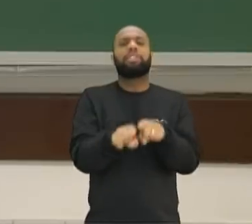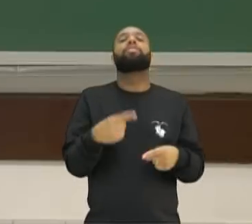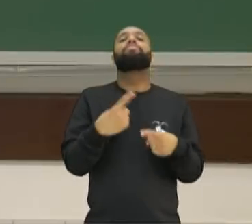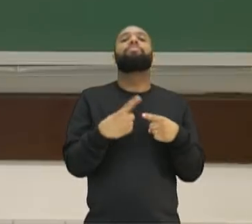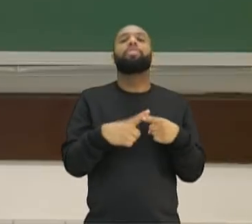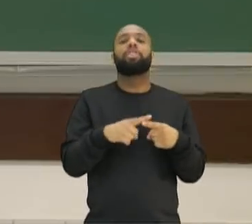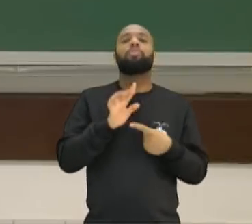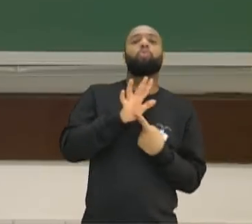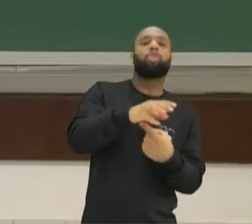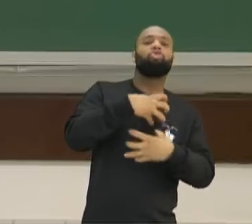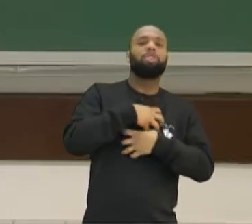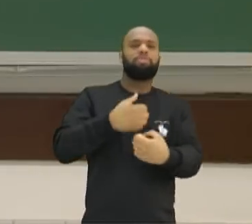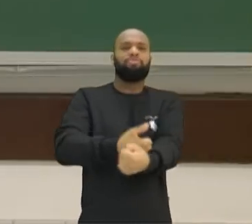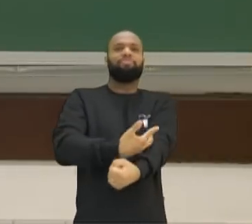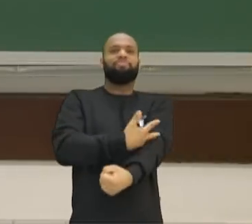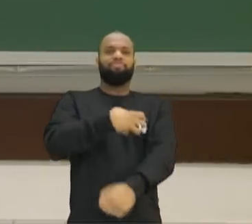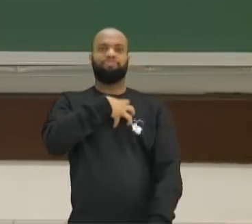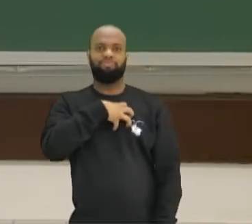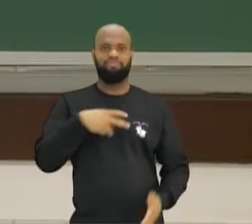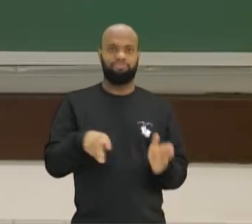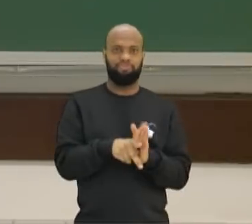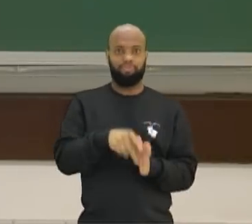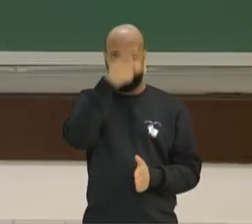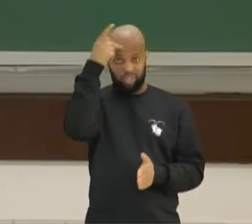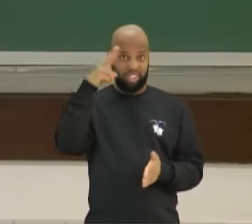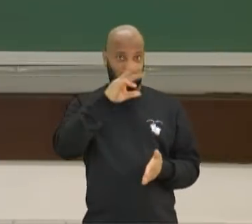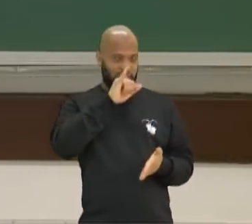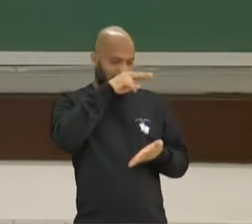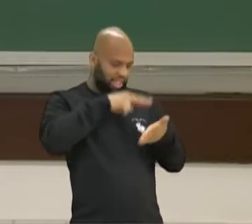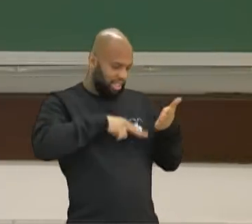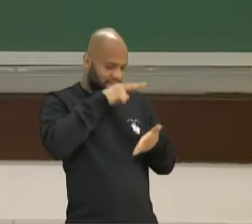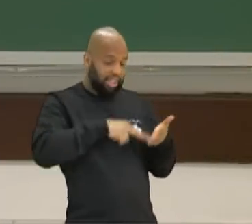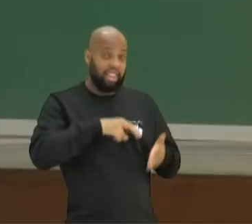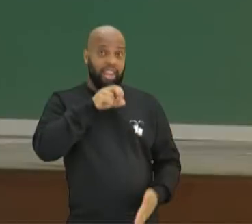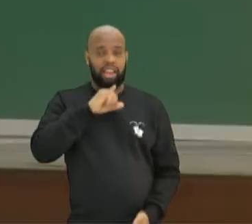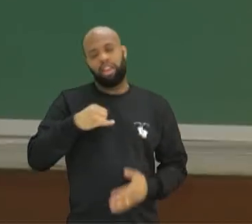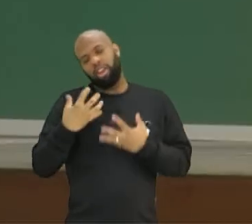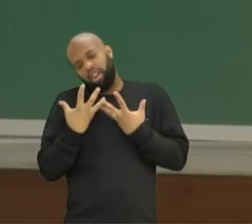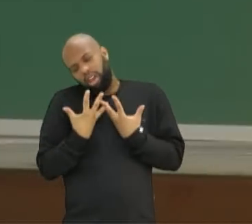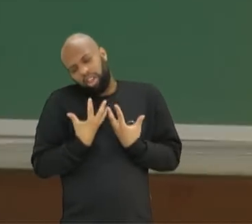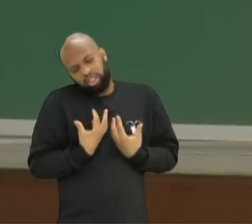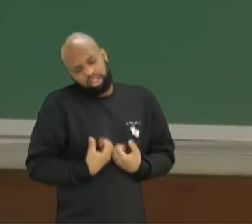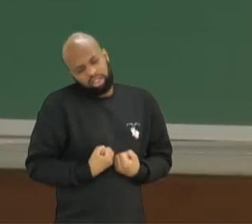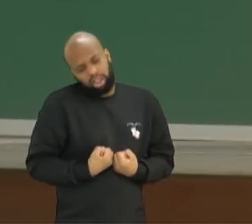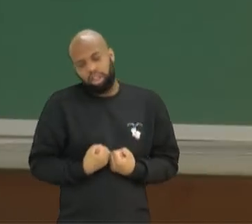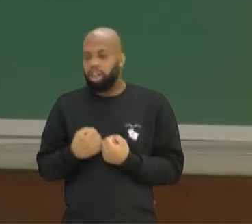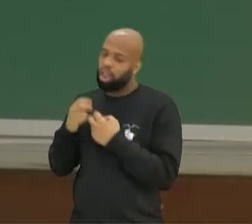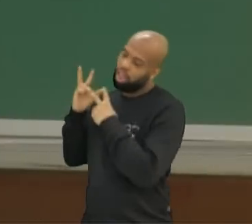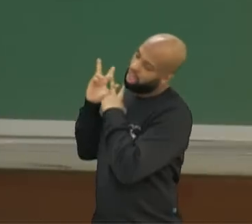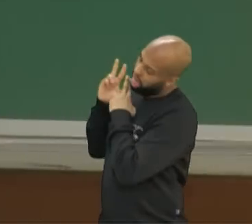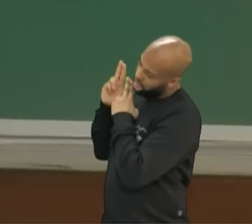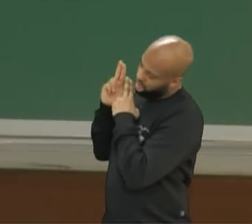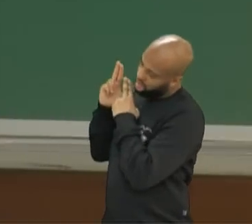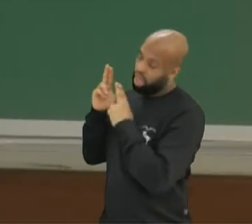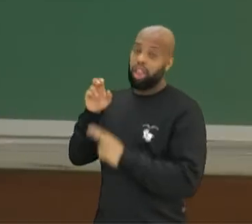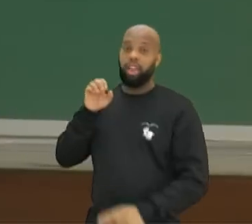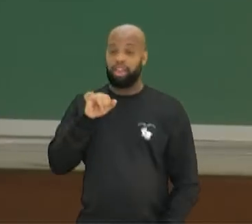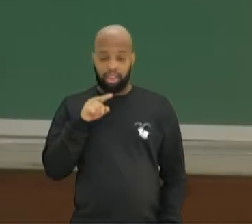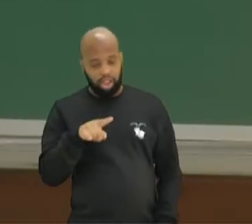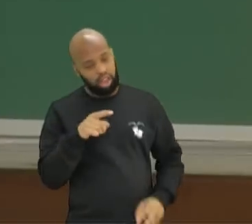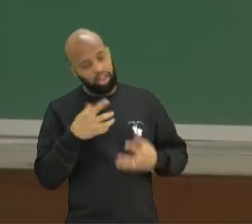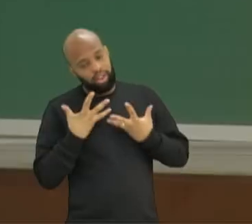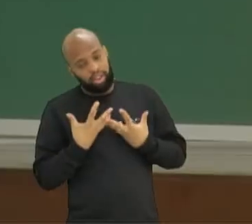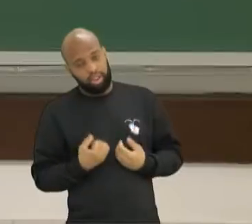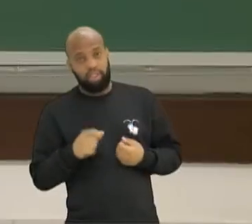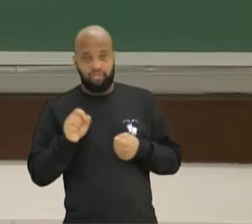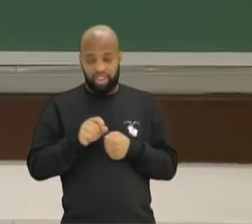ali uma certa emoção para a leitura. E quando uma estava cansada, a outra dormia. Então, enquanto uma